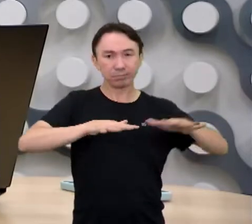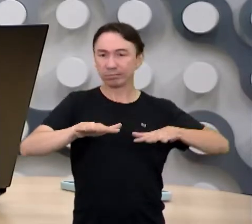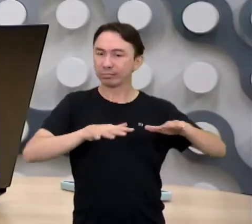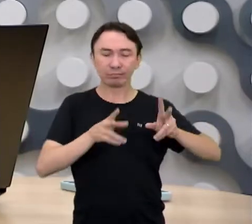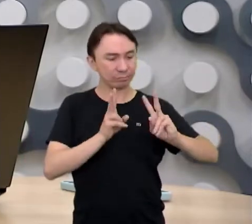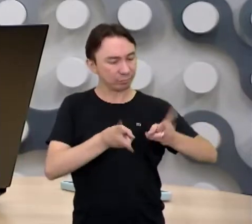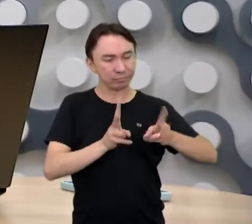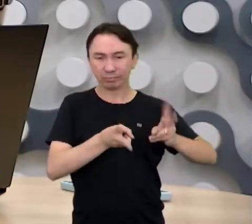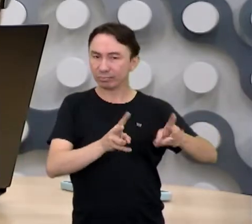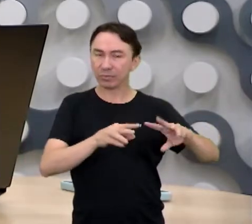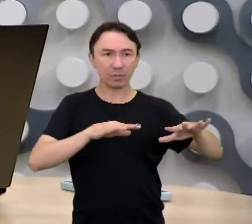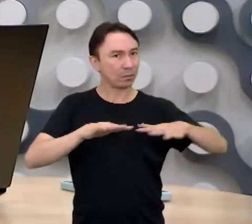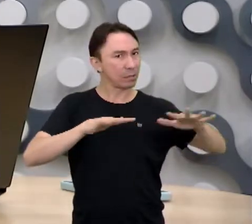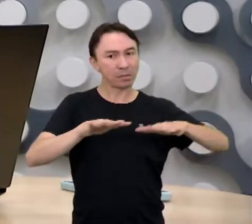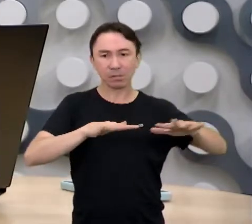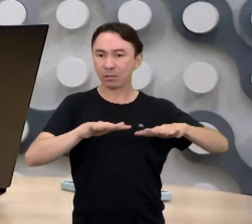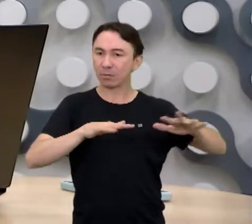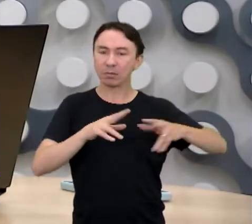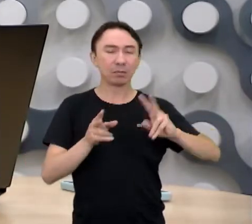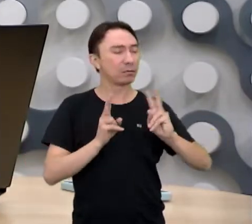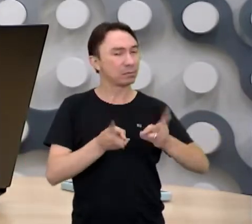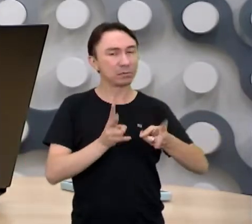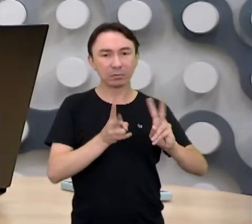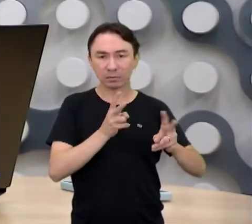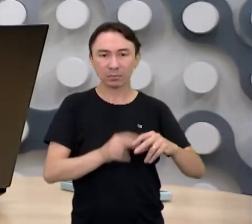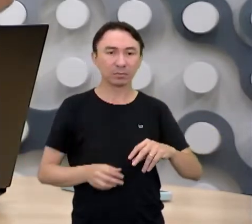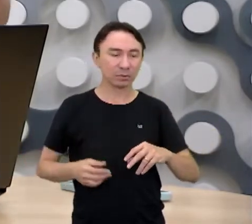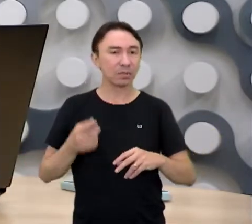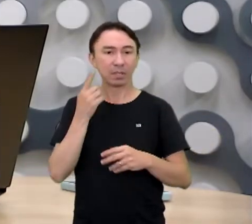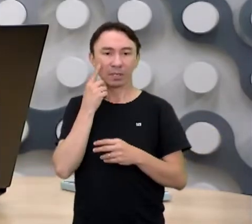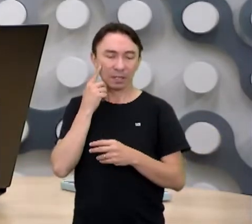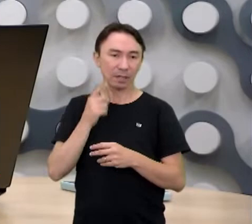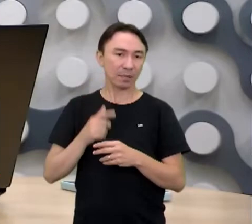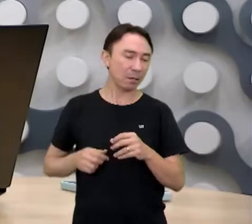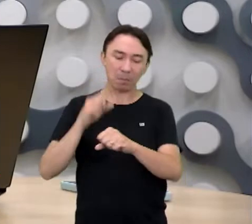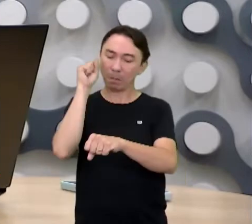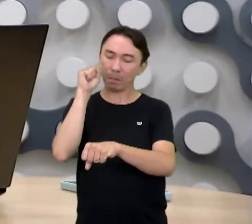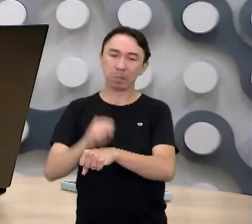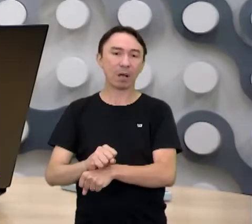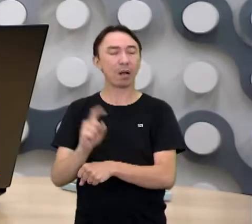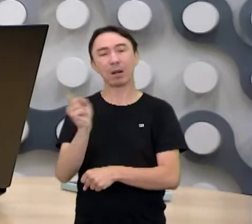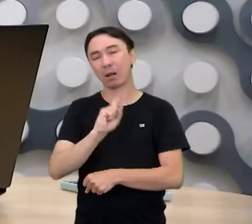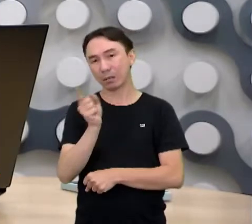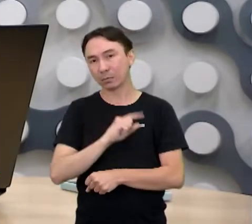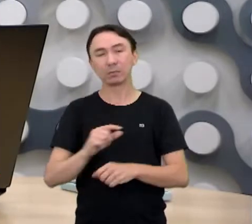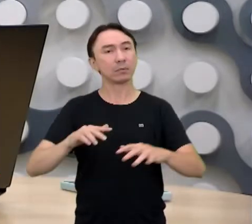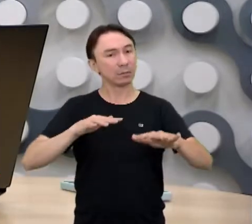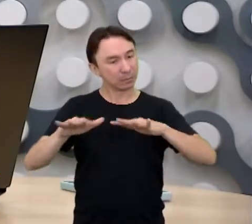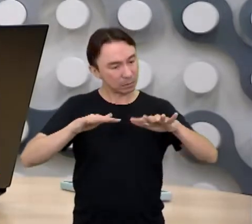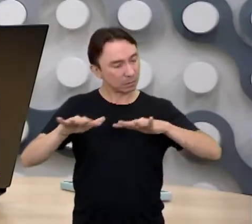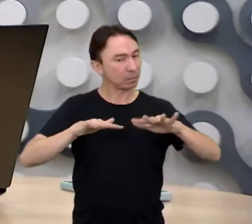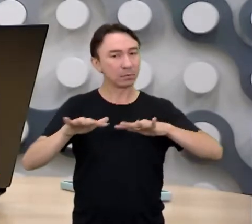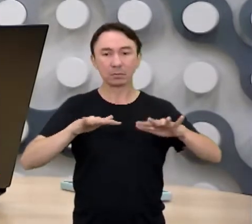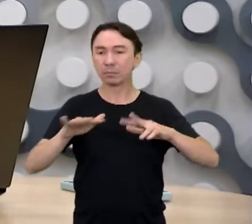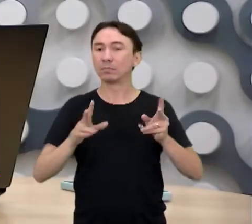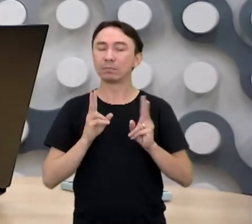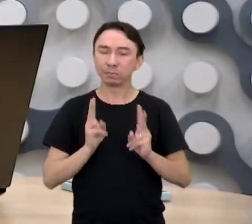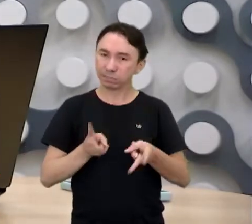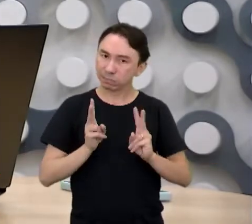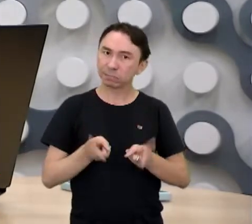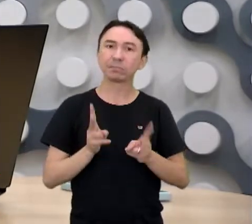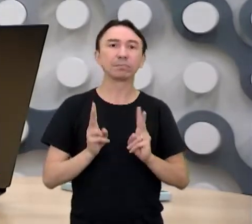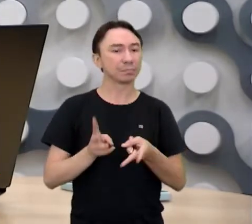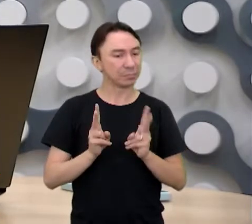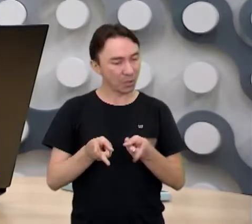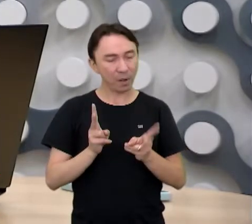e foi se expandindo aí, né, se movimentando, né, então ele continua em movimento aí, tá certo? Então, lembrando sempre